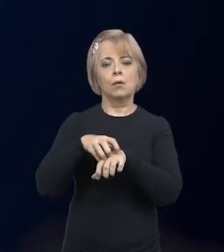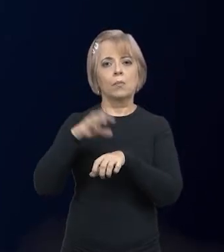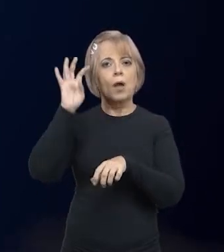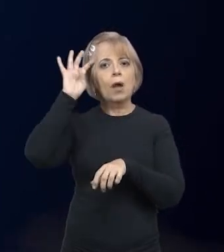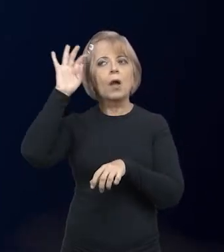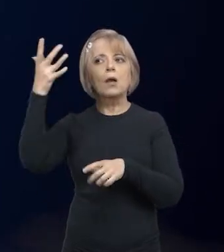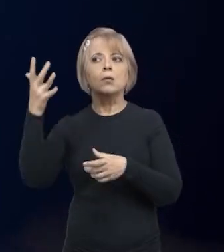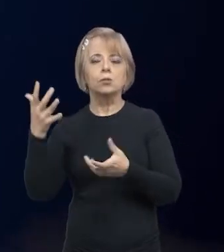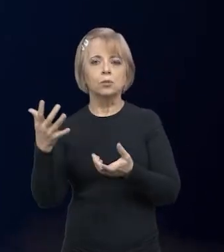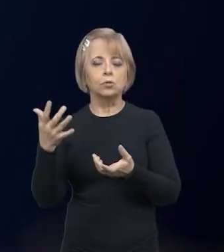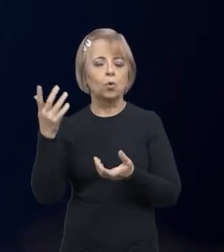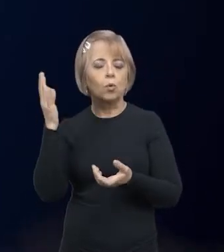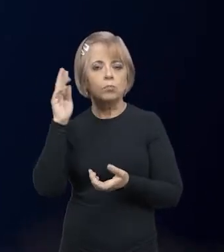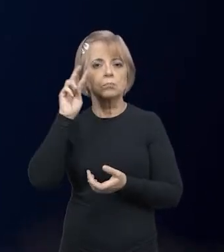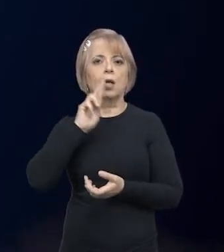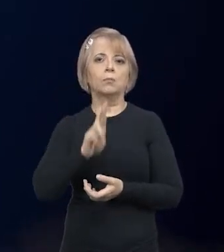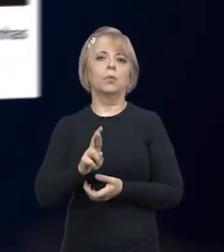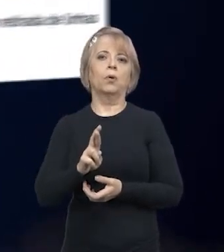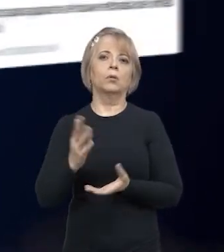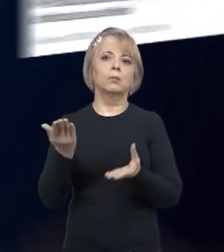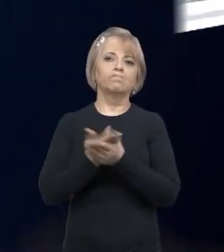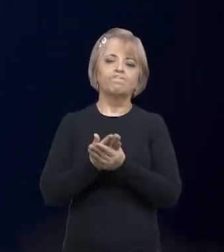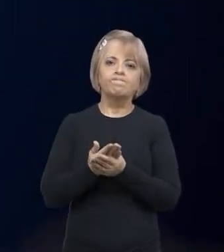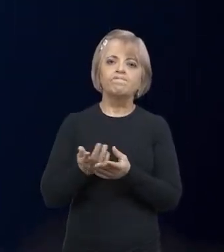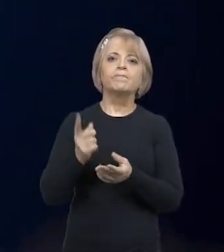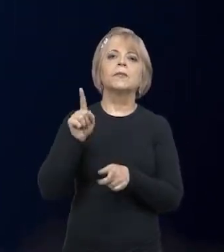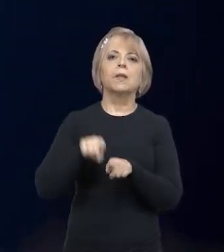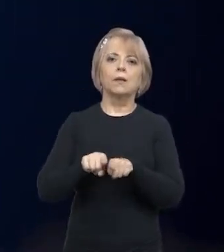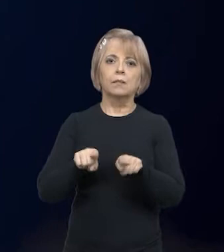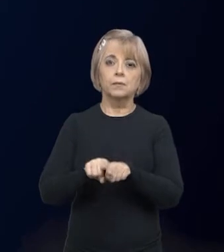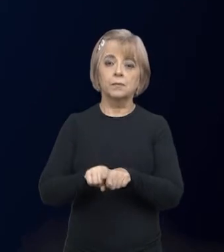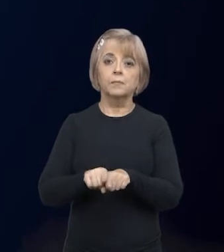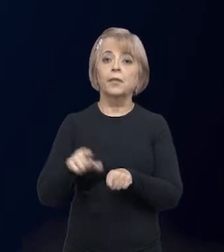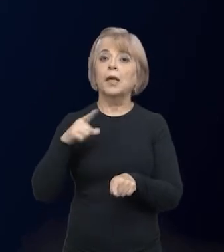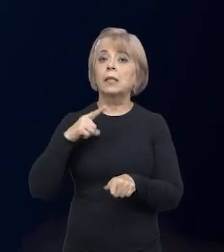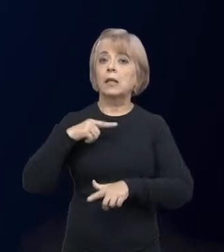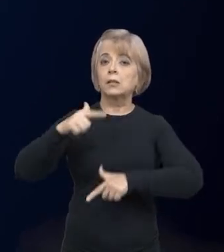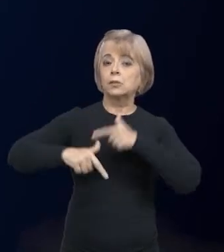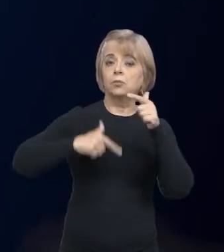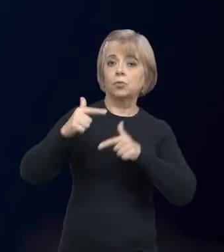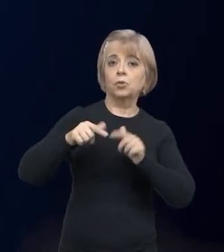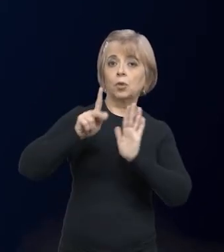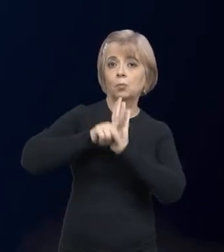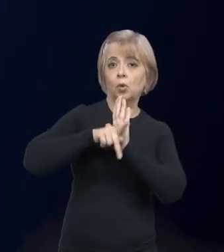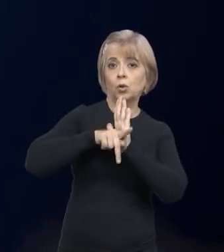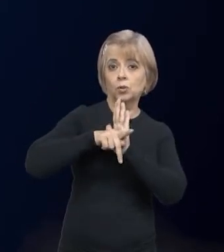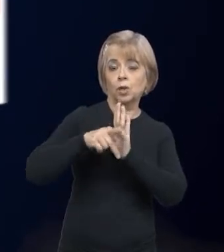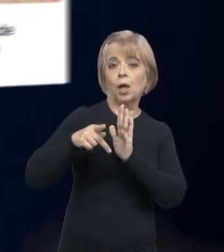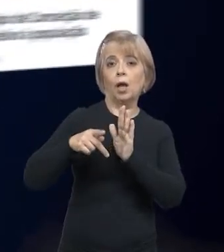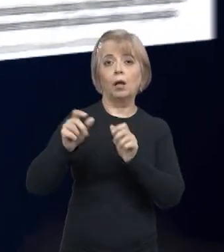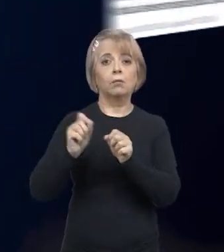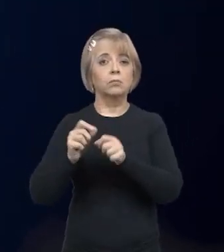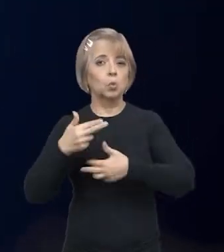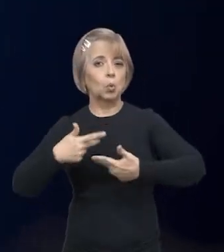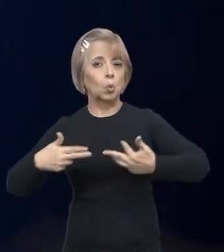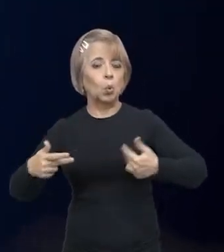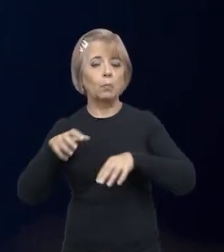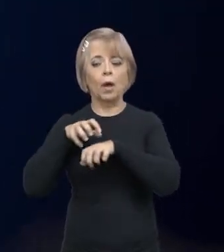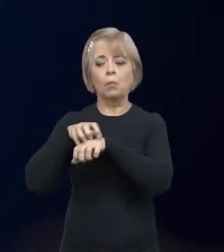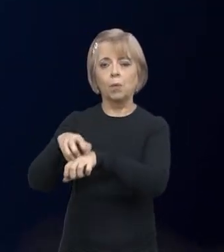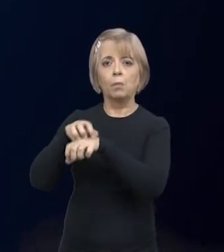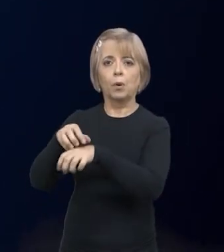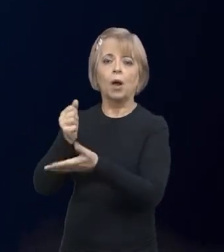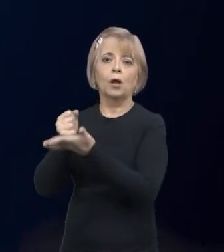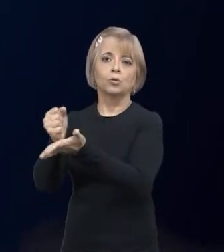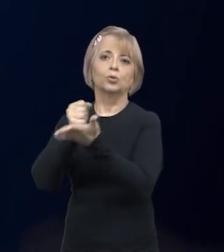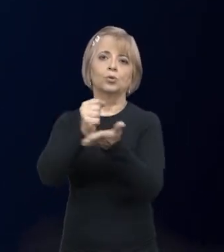judiciais obtidas também. Por fim, nós desenvolvemos ações e projetos para exatamente apoiar, facilitar,